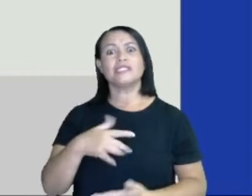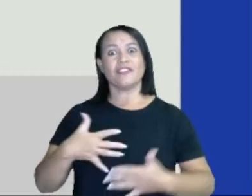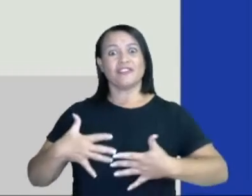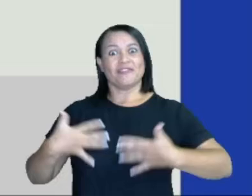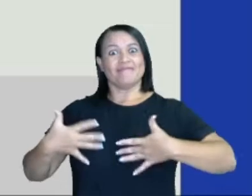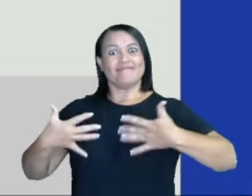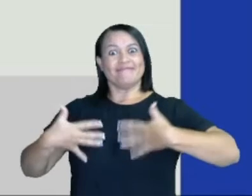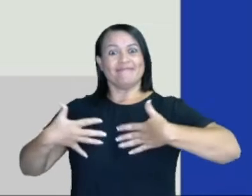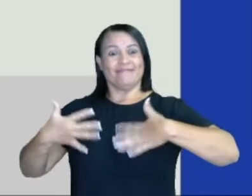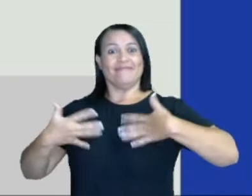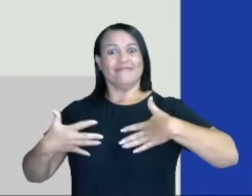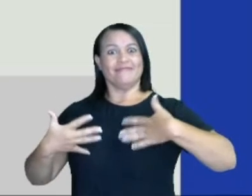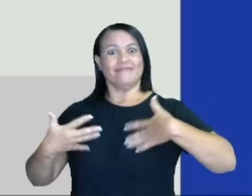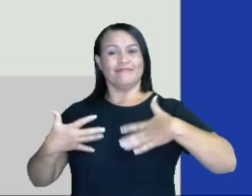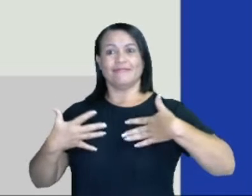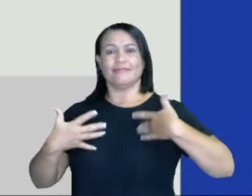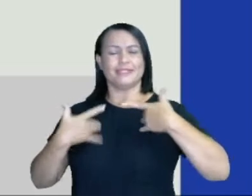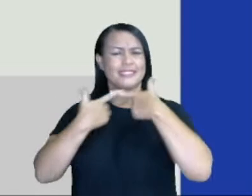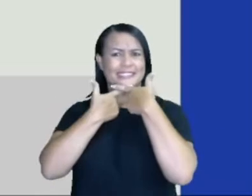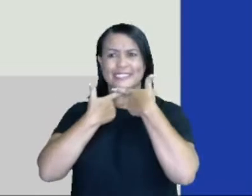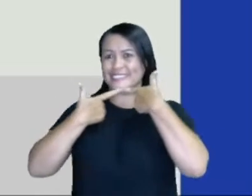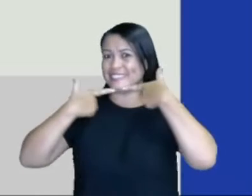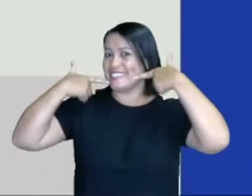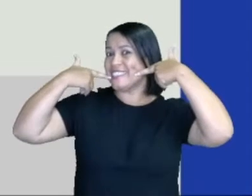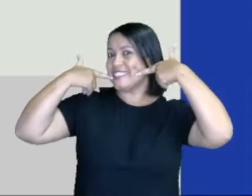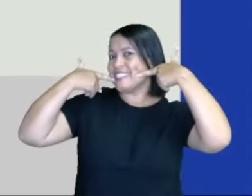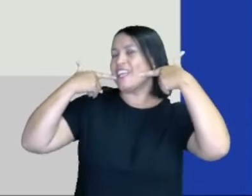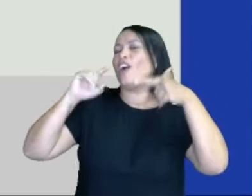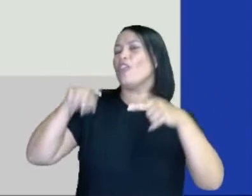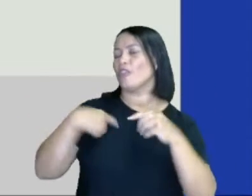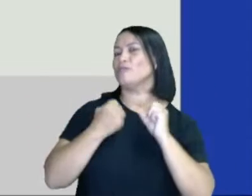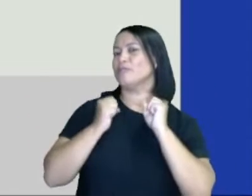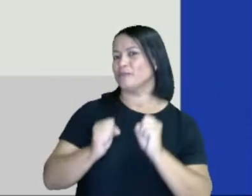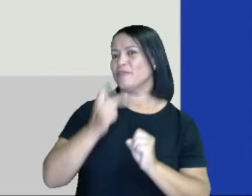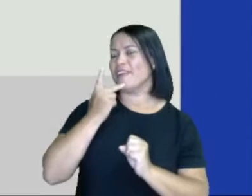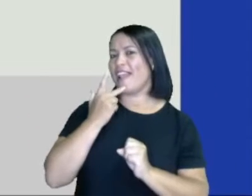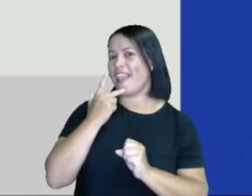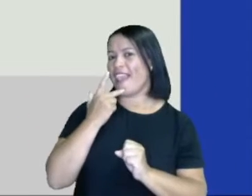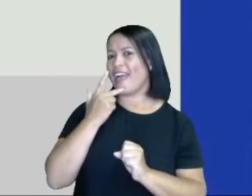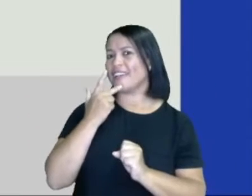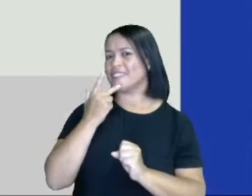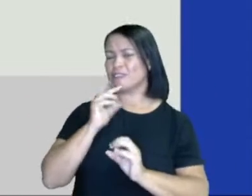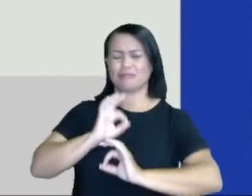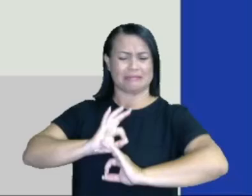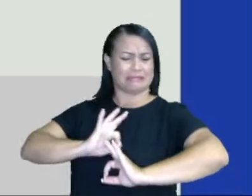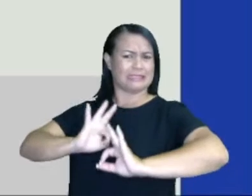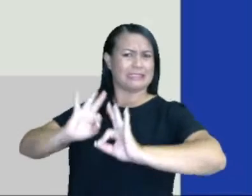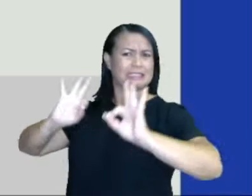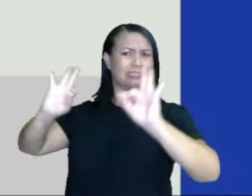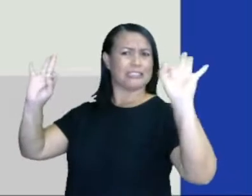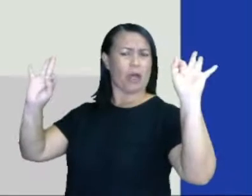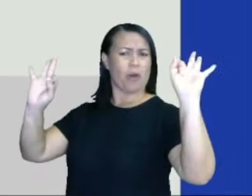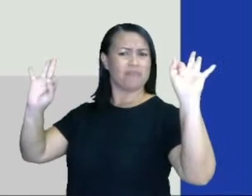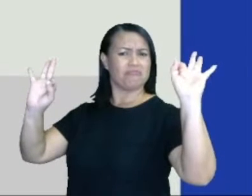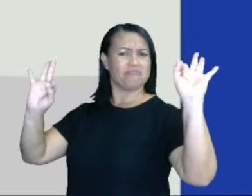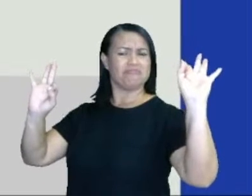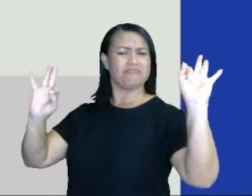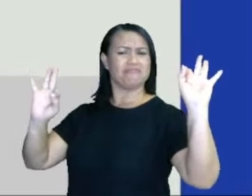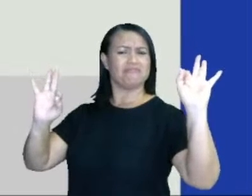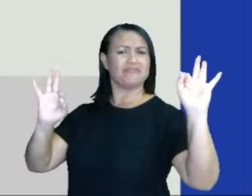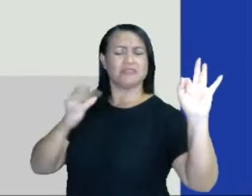extremamente feliz, muito feliz, a gente pode dizer que estamos genial,